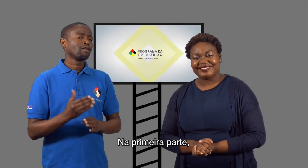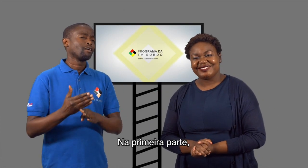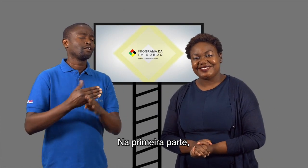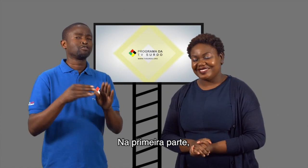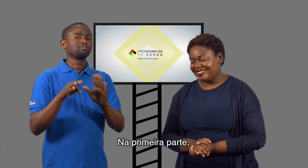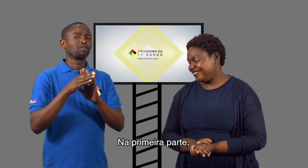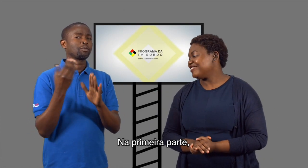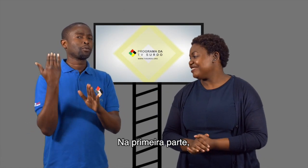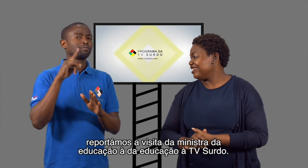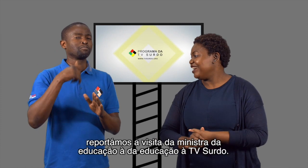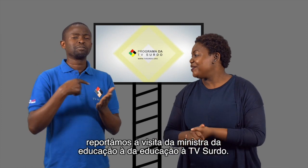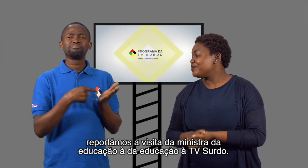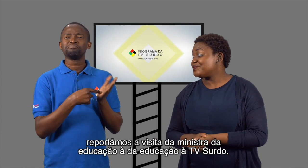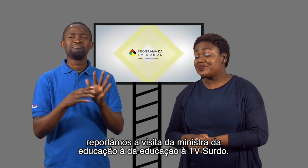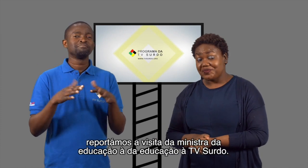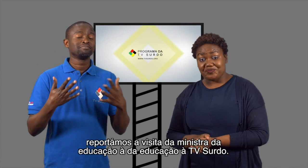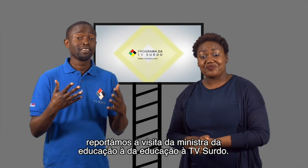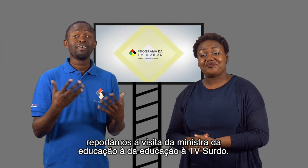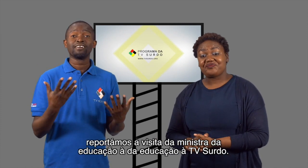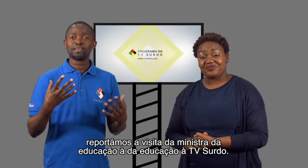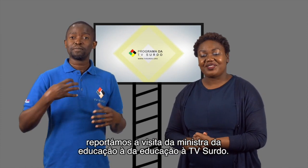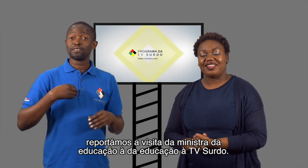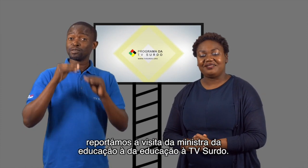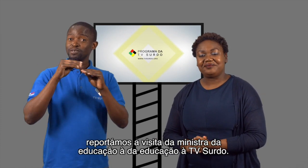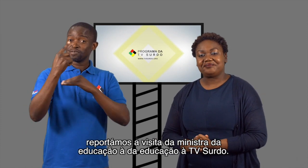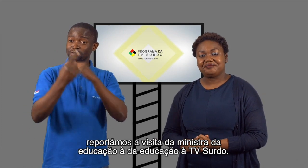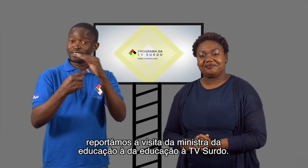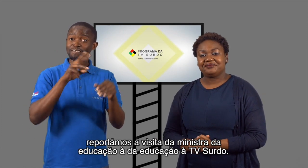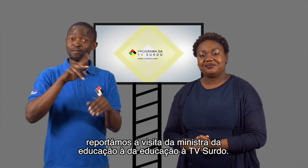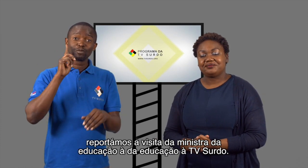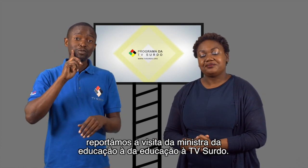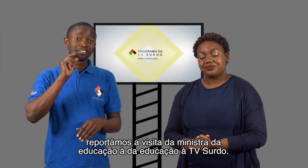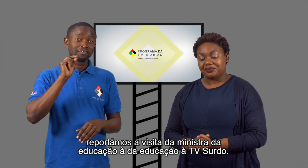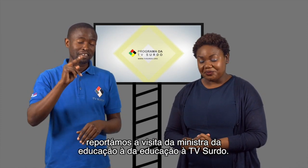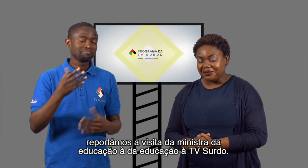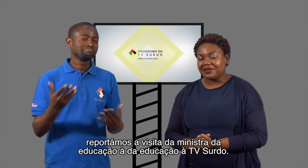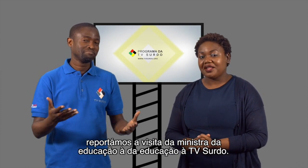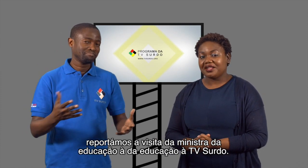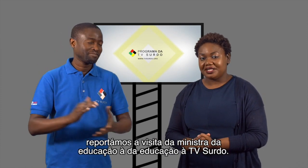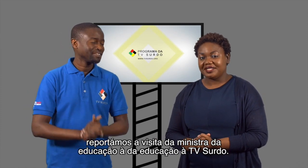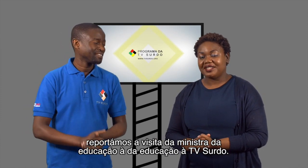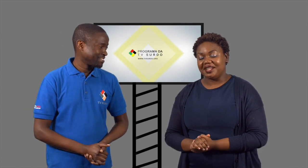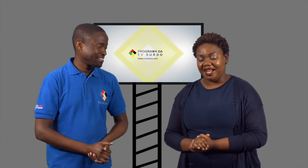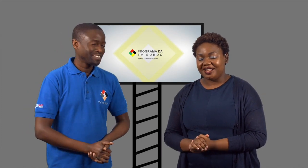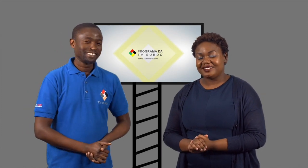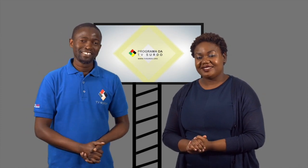Na primeira parte, reportamos a visita da Ministra da Educação à TV Surdo.